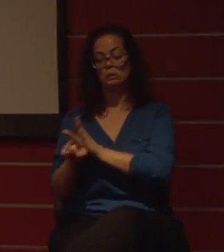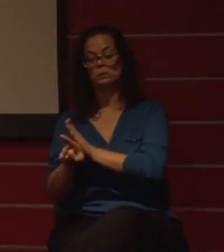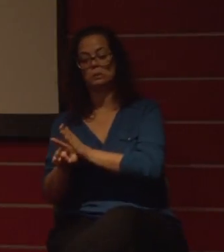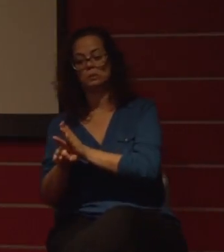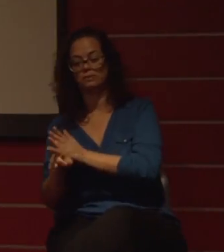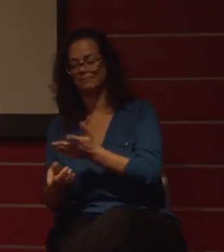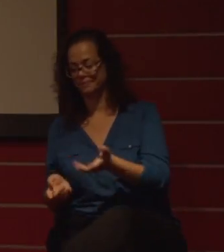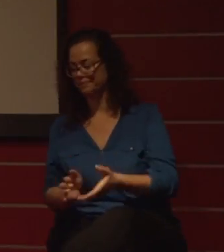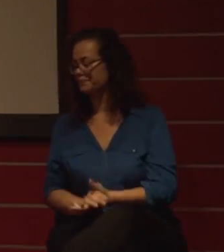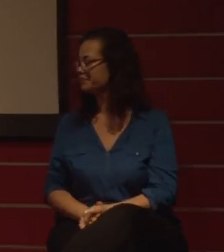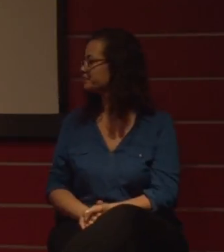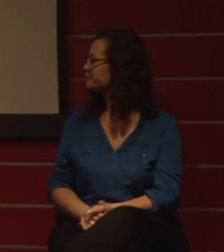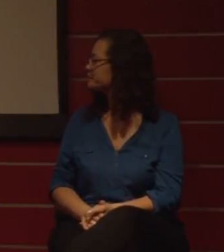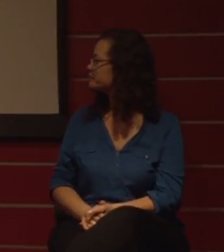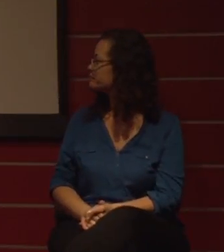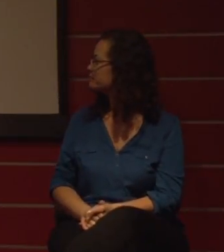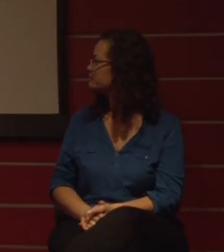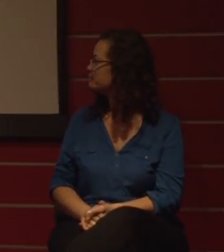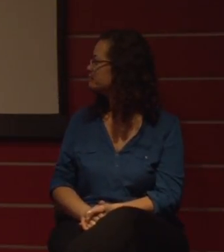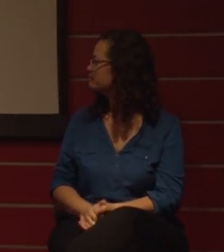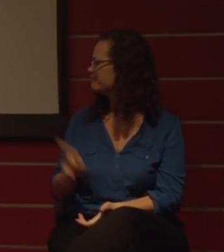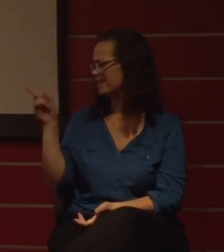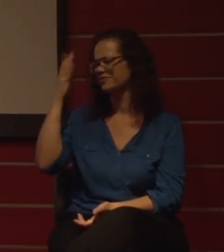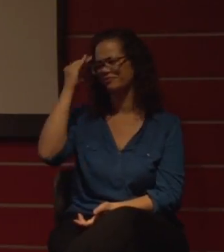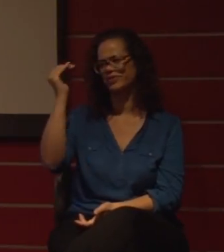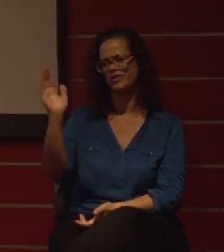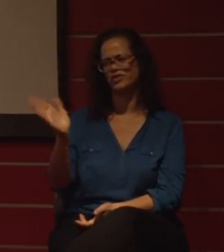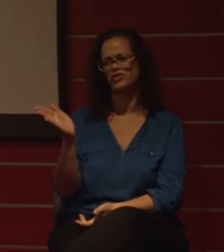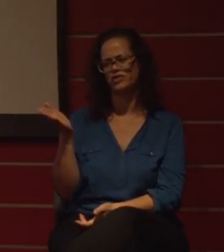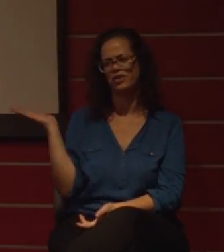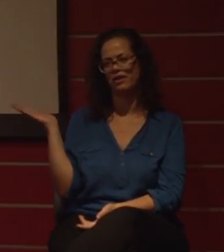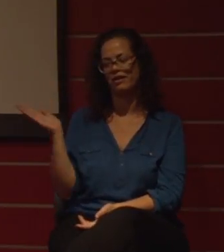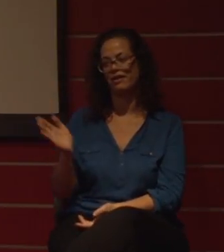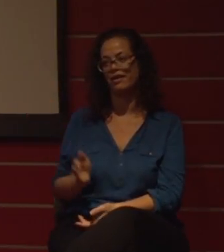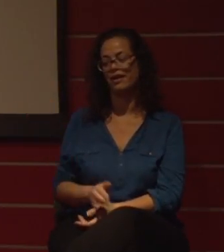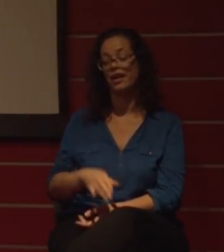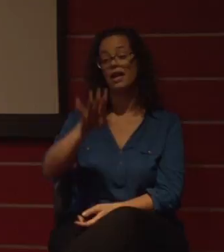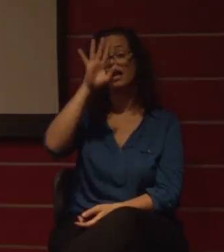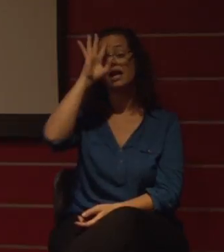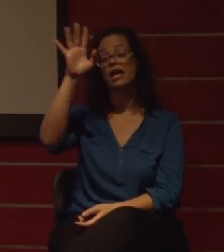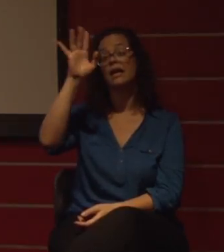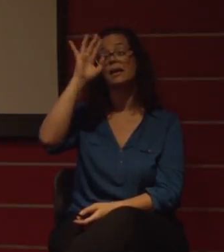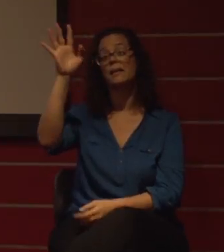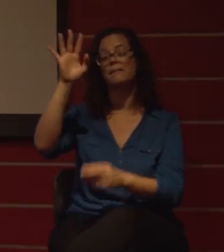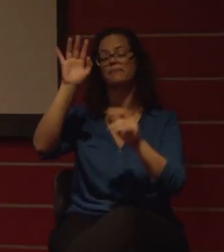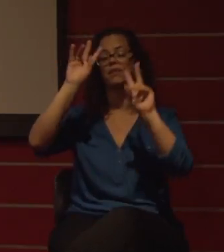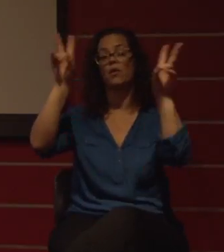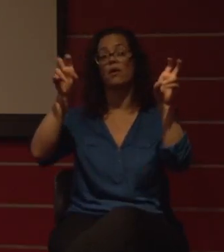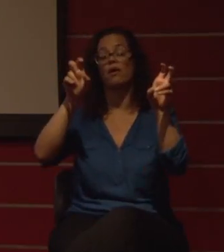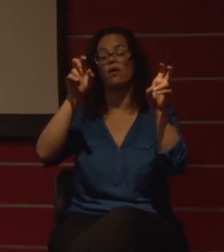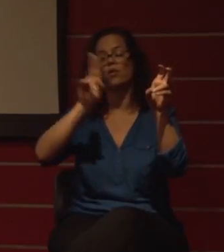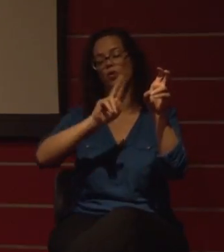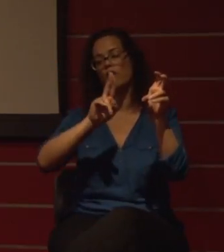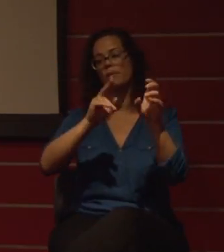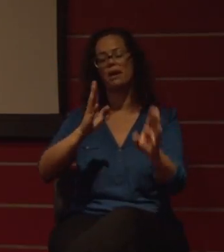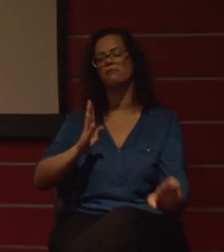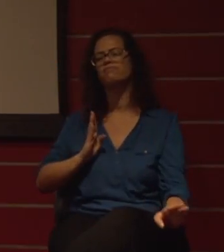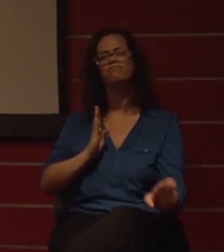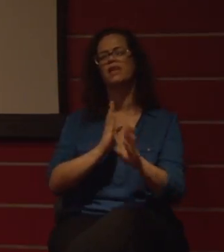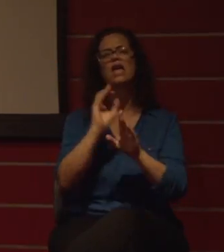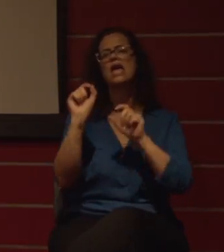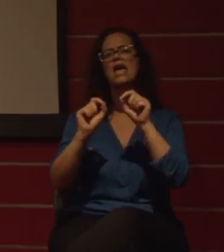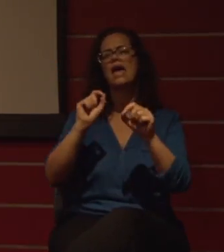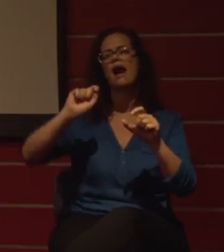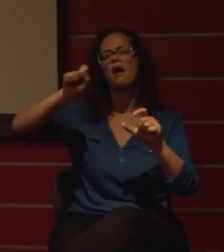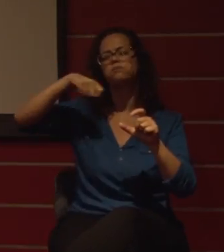Esse já é um clássico né imagine quem está vindo para jantar imagine quem vem adivinhe quem vem para o jantar